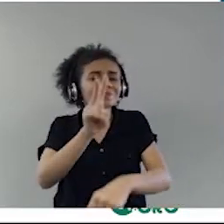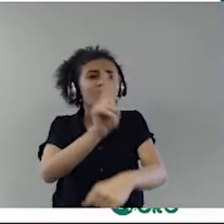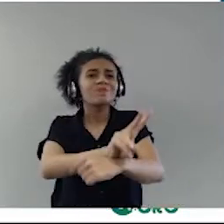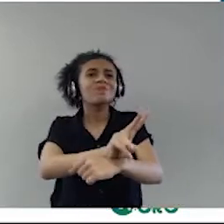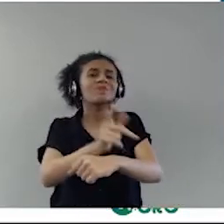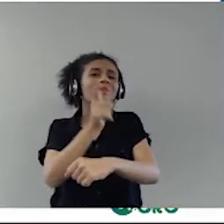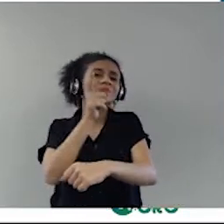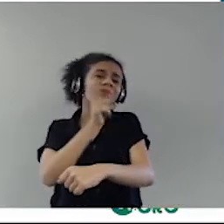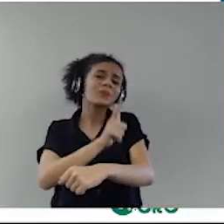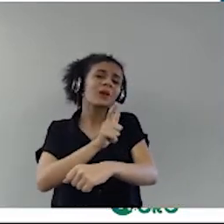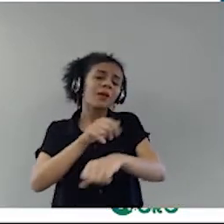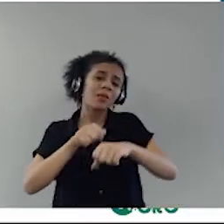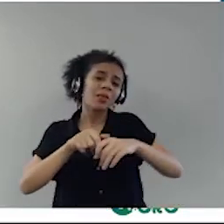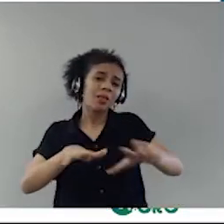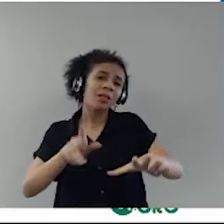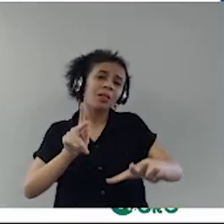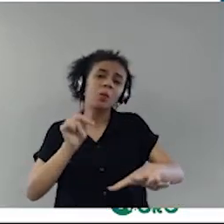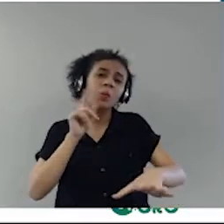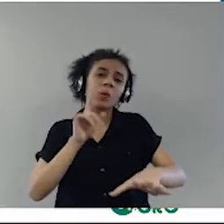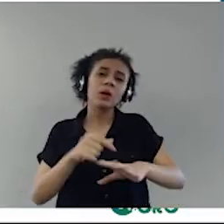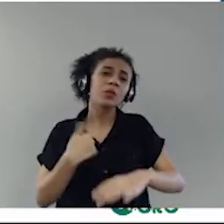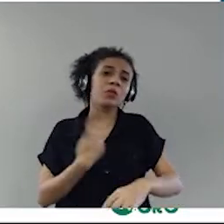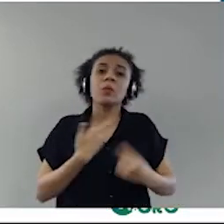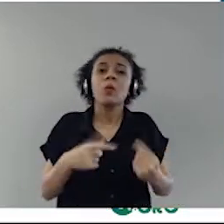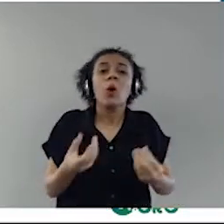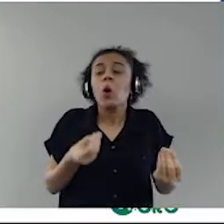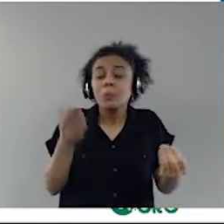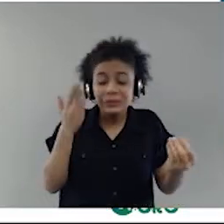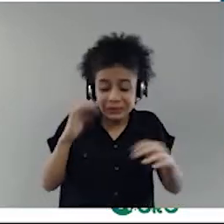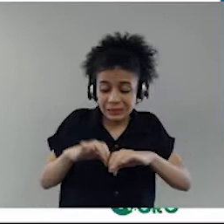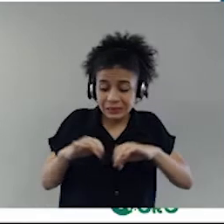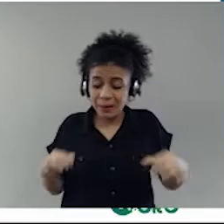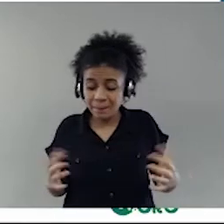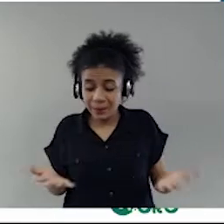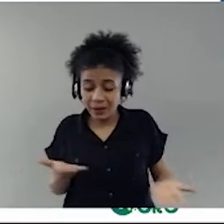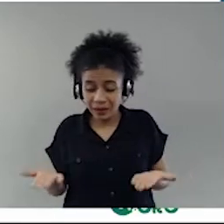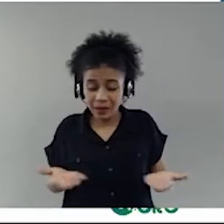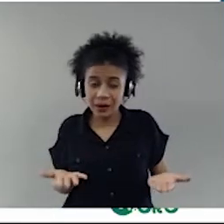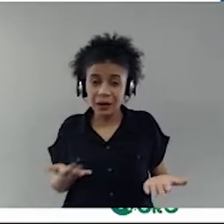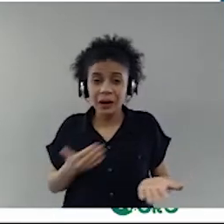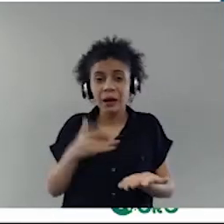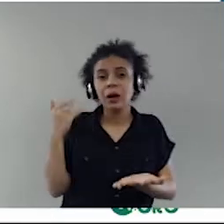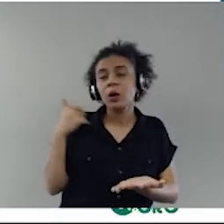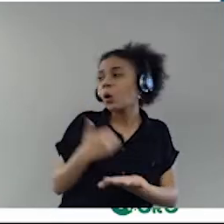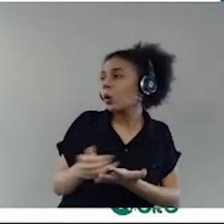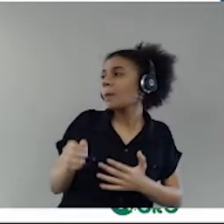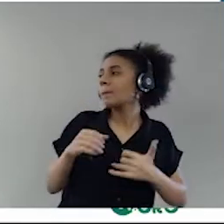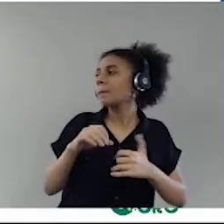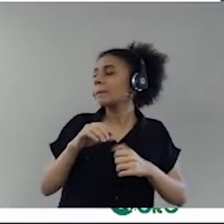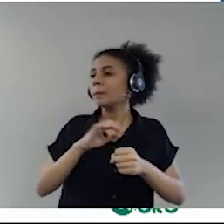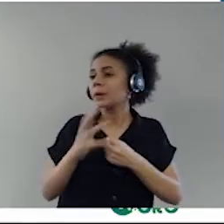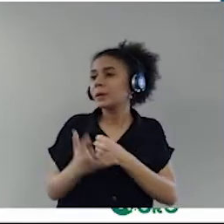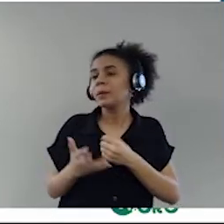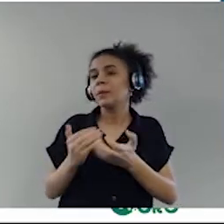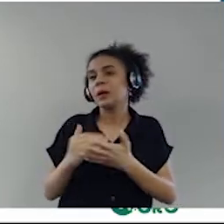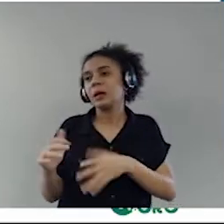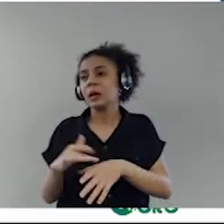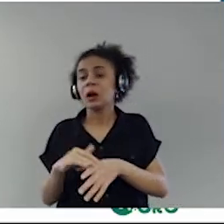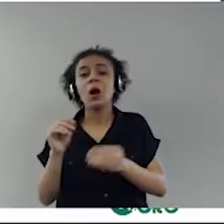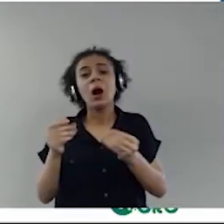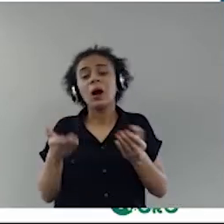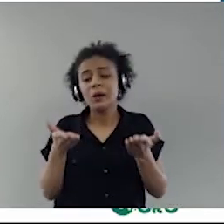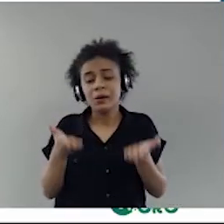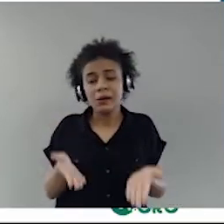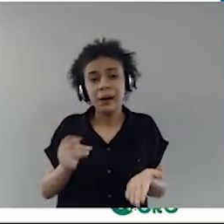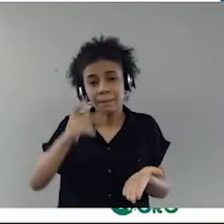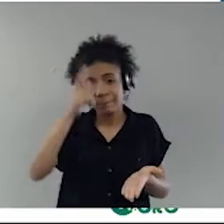podem ser desencadeados, uma vez que eu não tenho como distinguir no início da epidemia ou no início da doença se